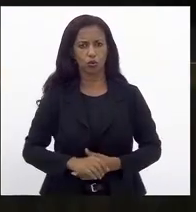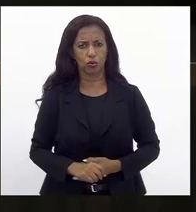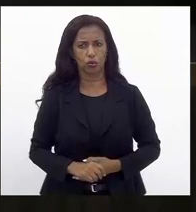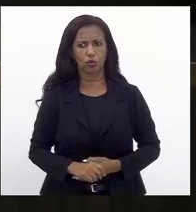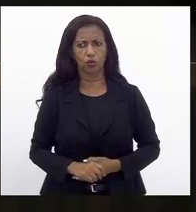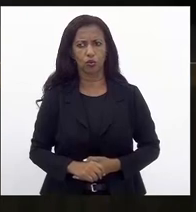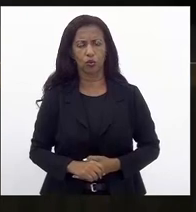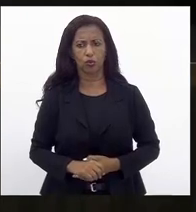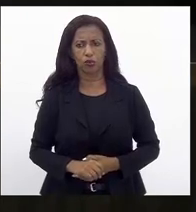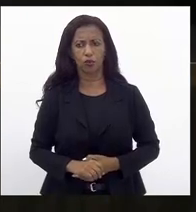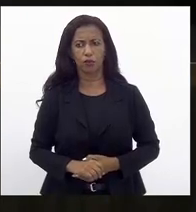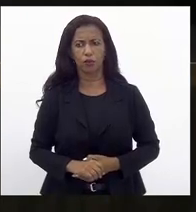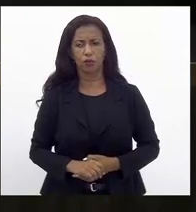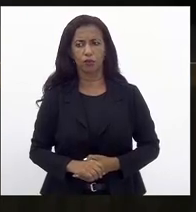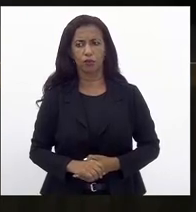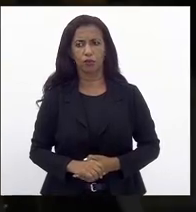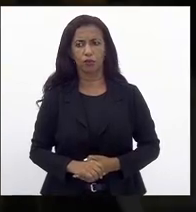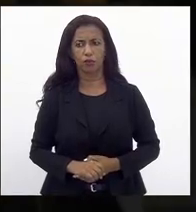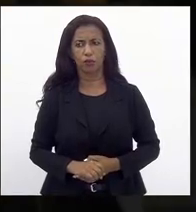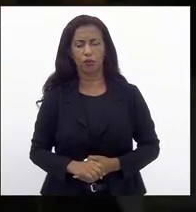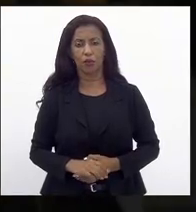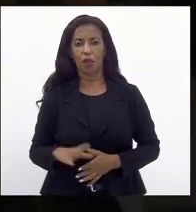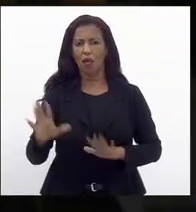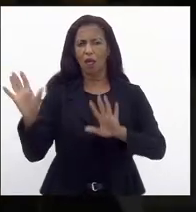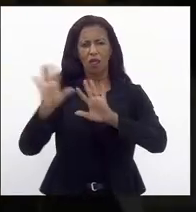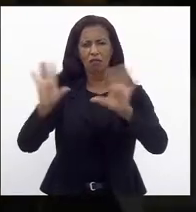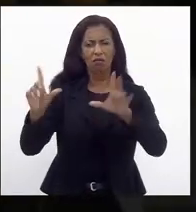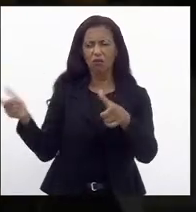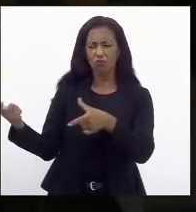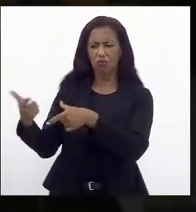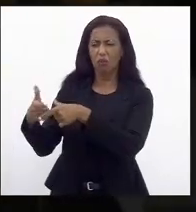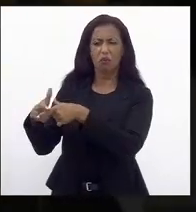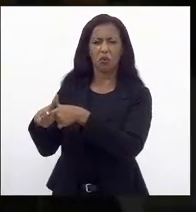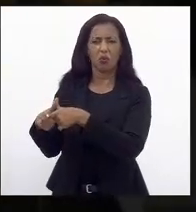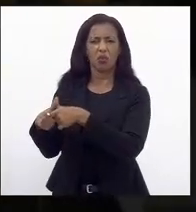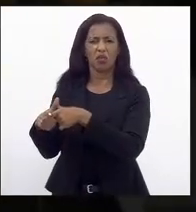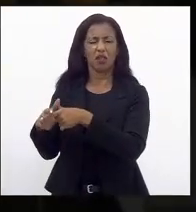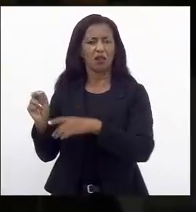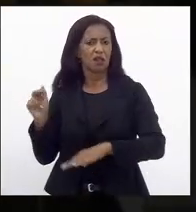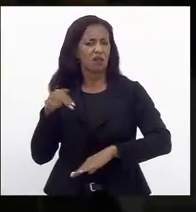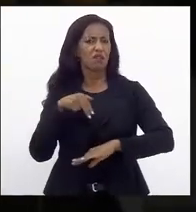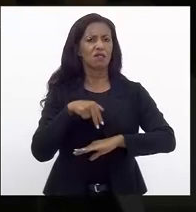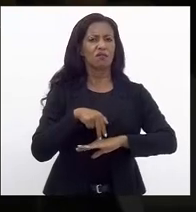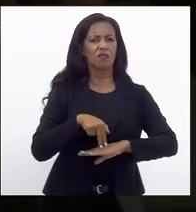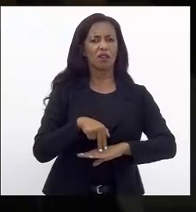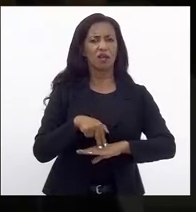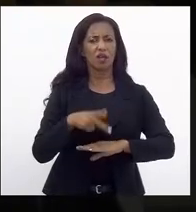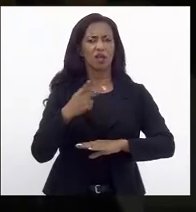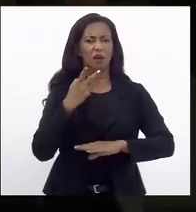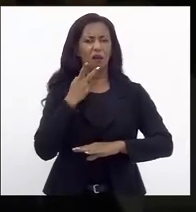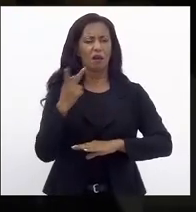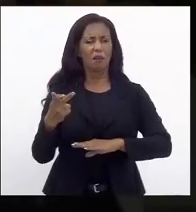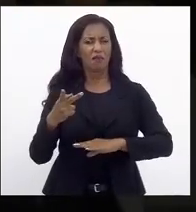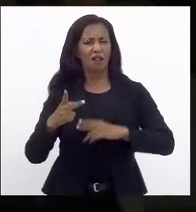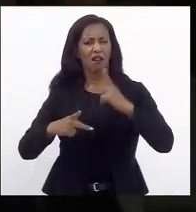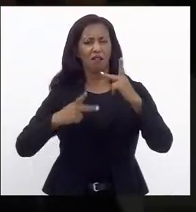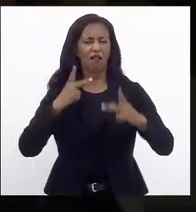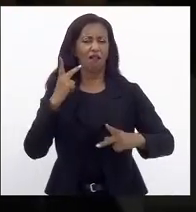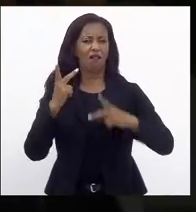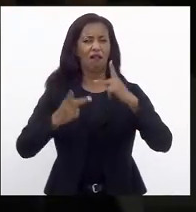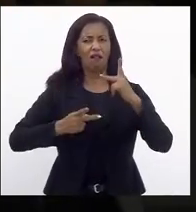que pedir muitas Galerias não de uma minoria que vem aqui para fazer claque